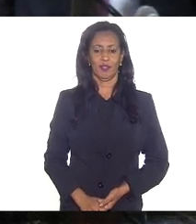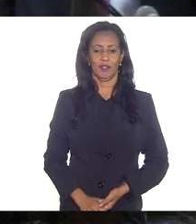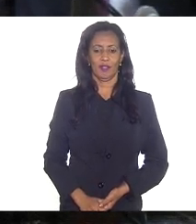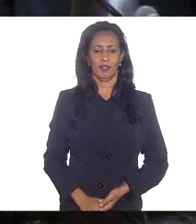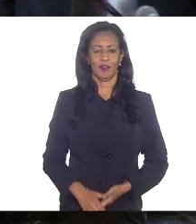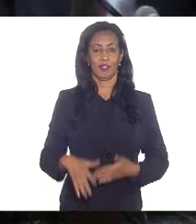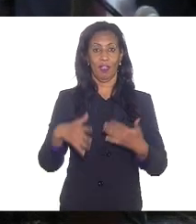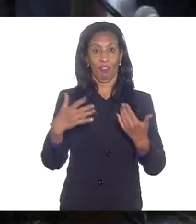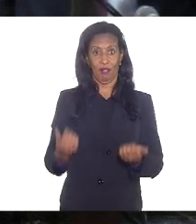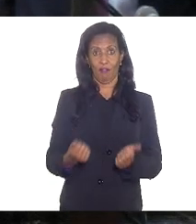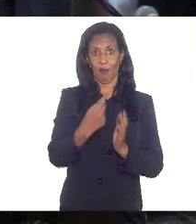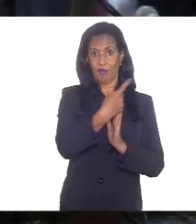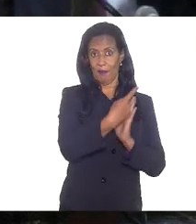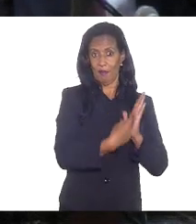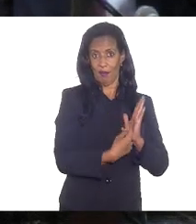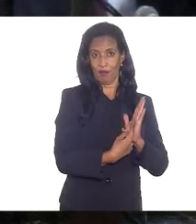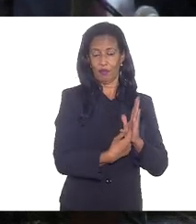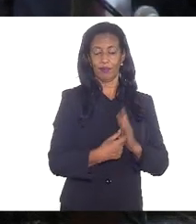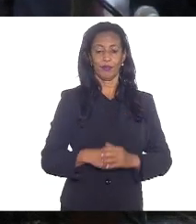Vamos à pauta.